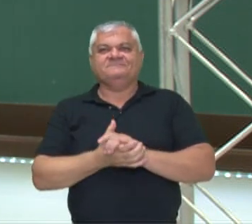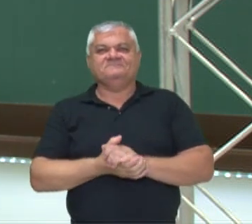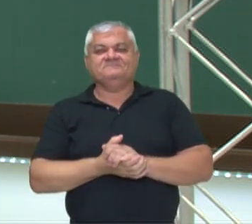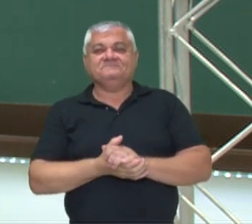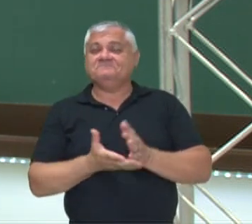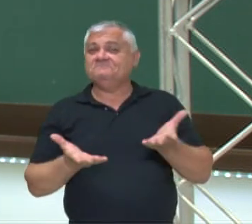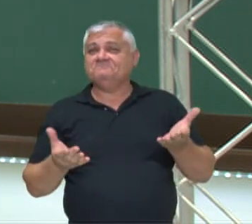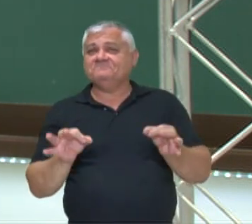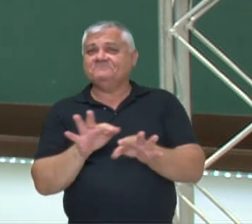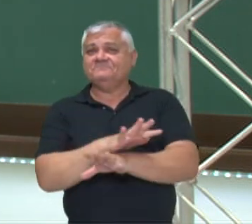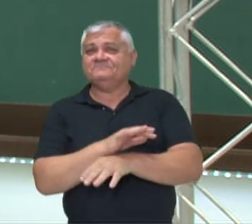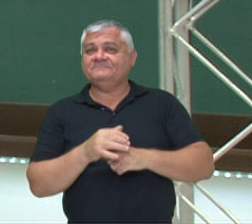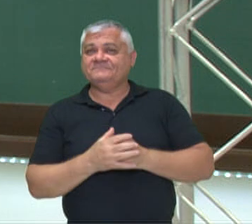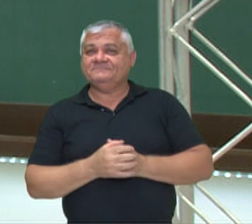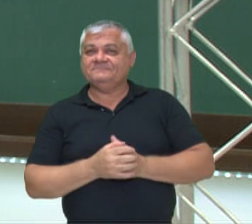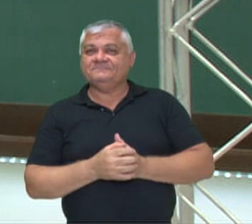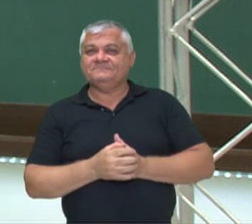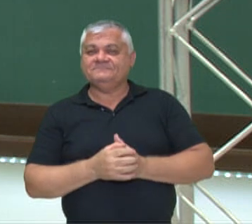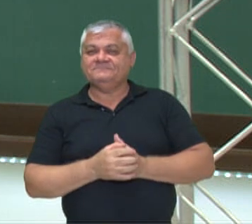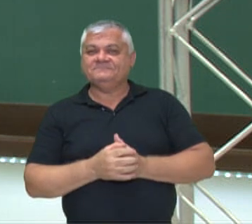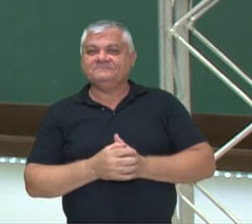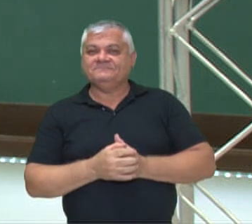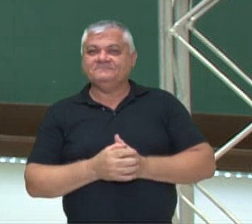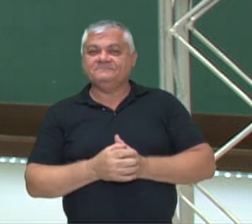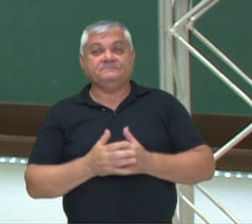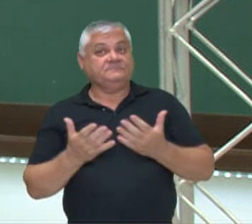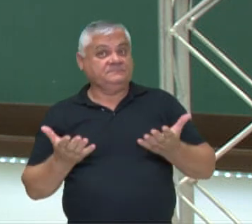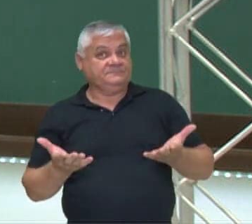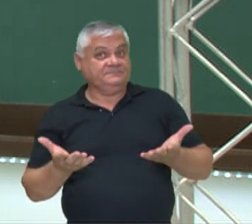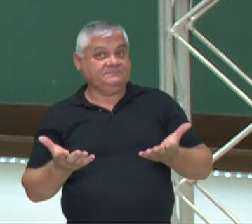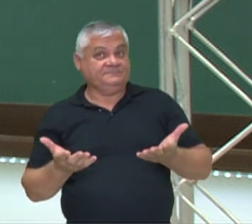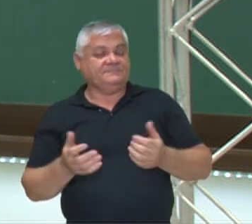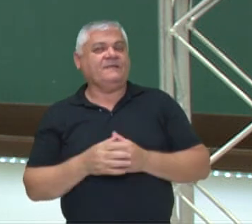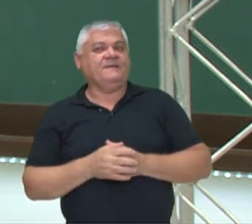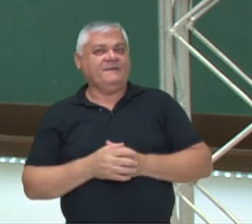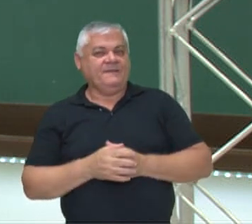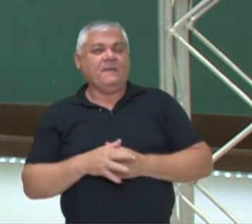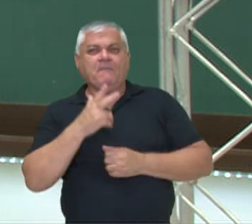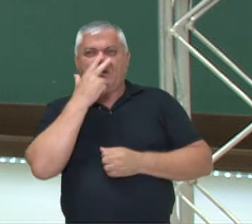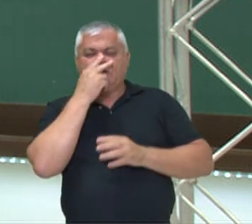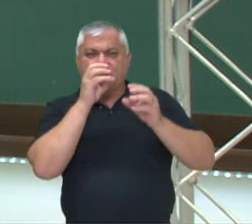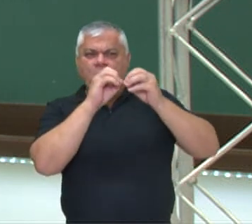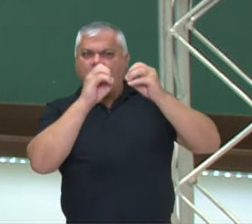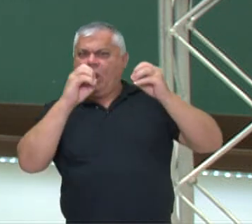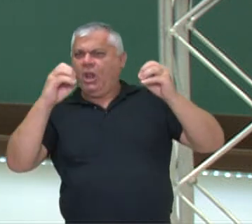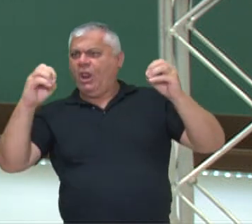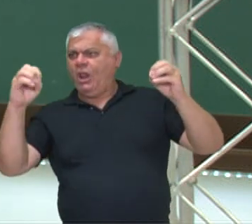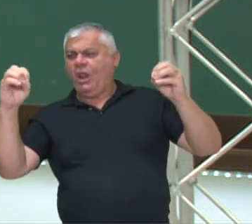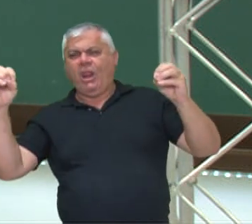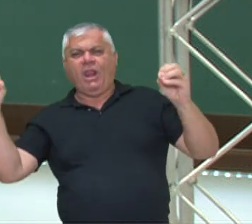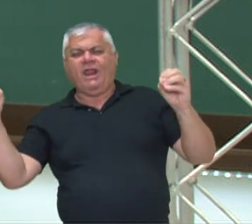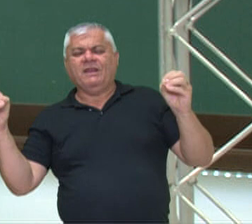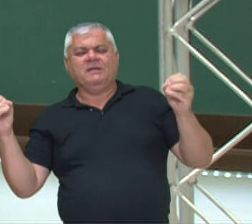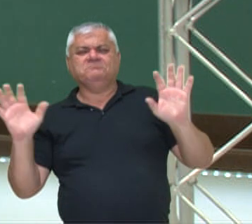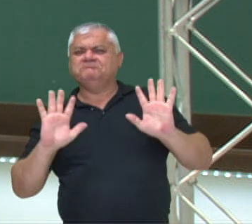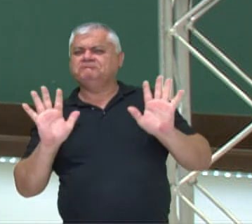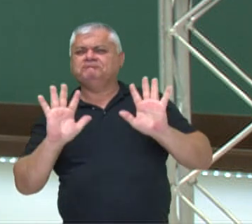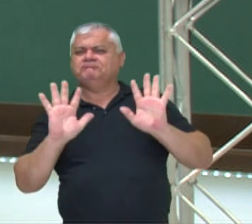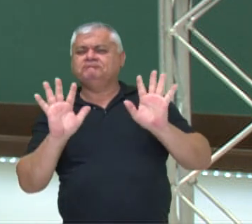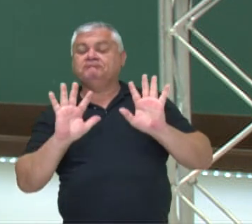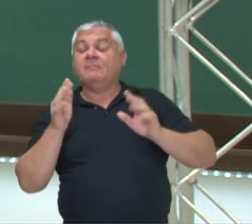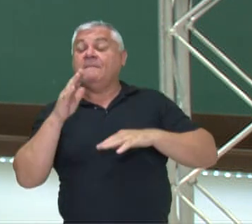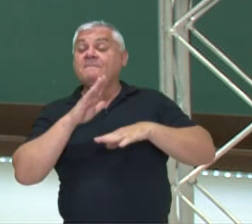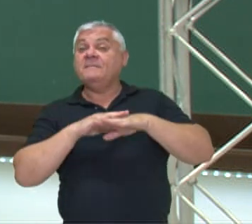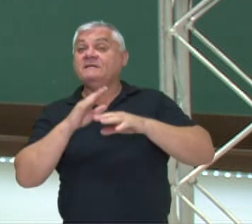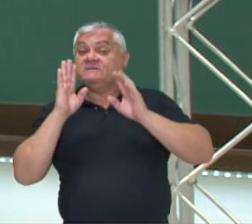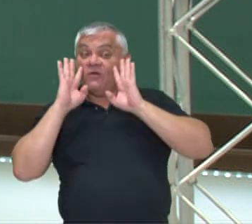Está aí o nosso resultado. Então, assim, parece que dá um número gigante, parece que dá um monte de casa, mas você tem que